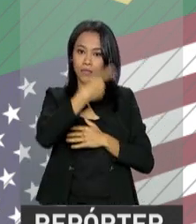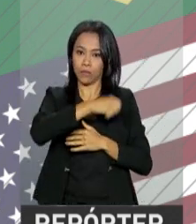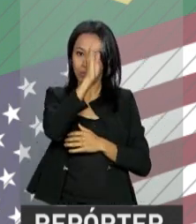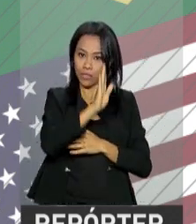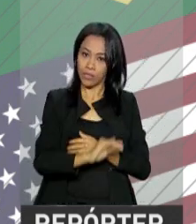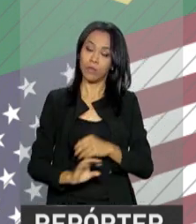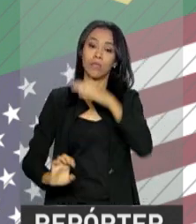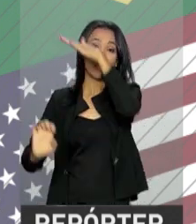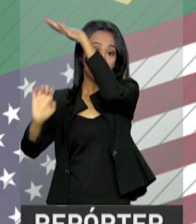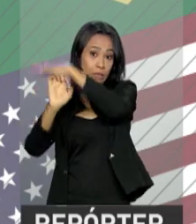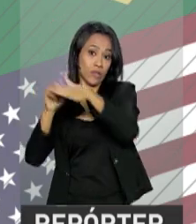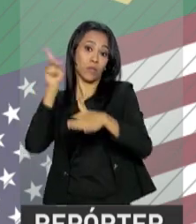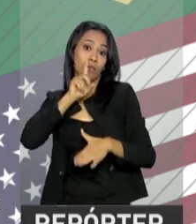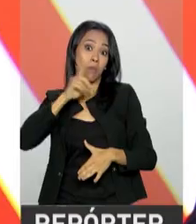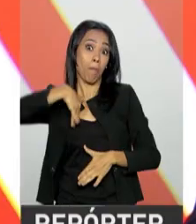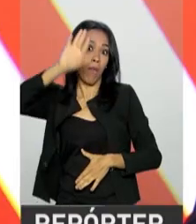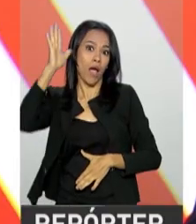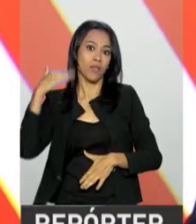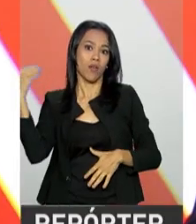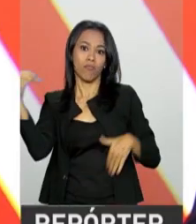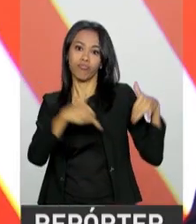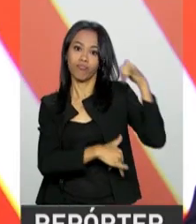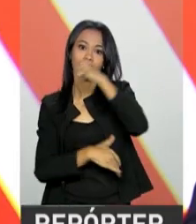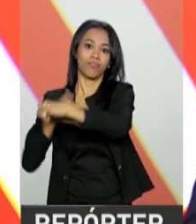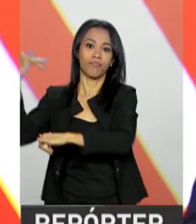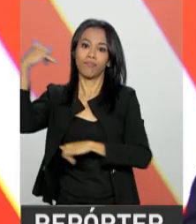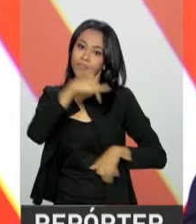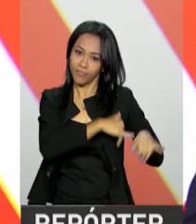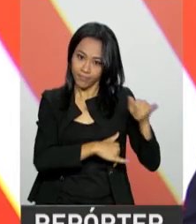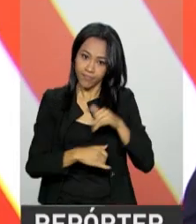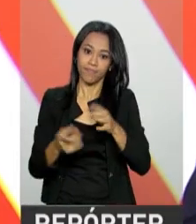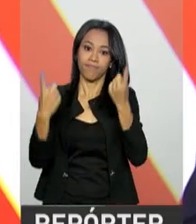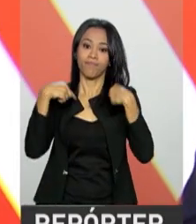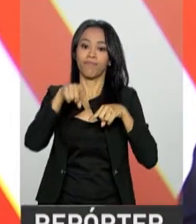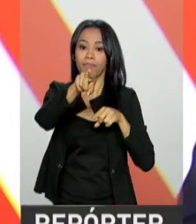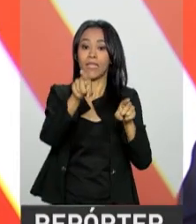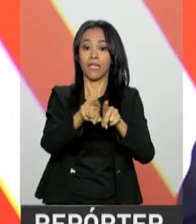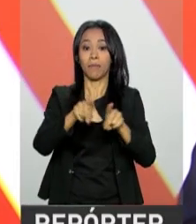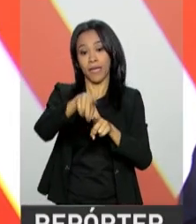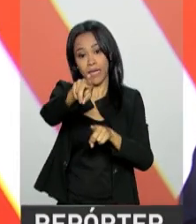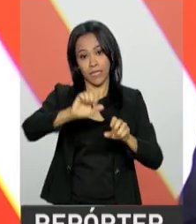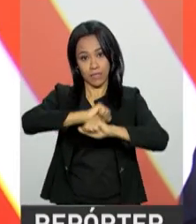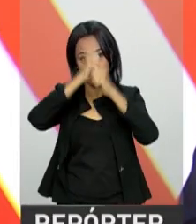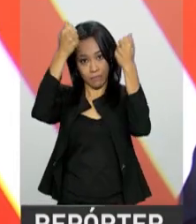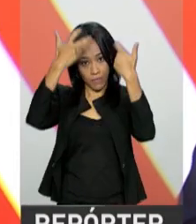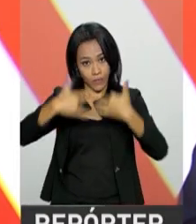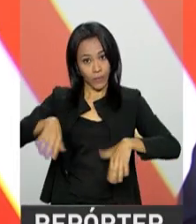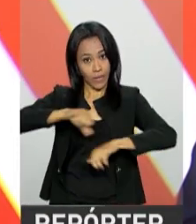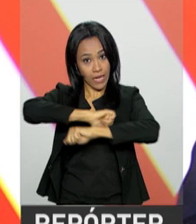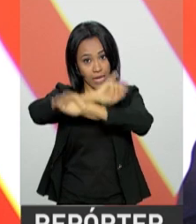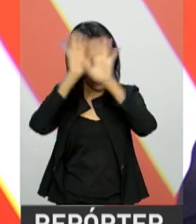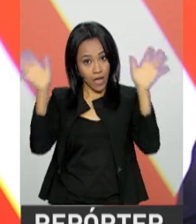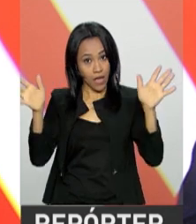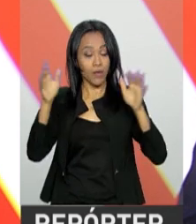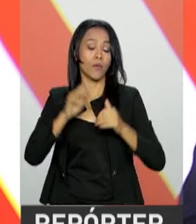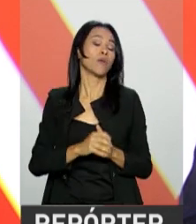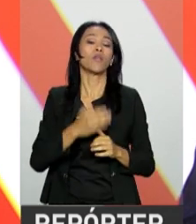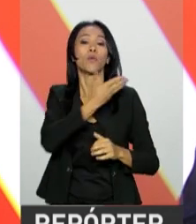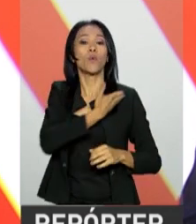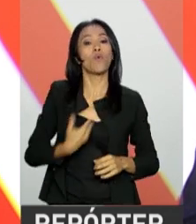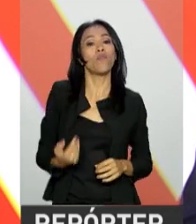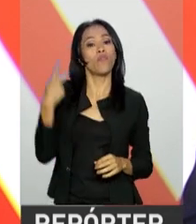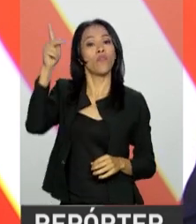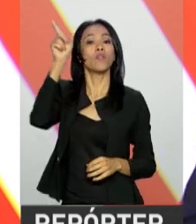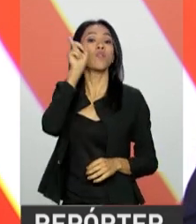número de vôos entre os dois países o vice presidente norte americano deixou claro a exigência do governo tramp de que as fronteiras